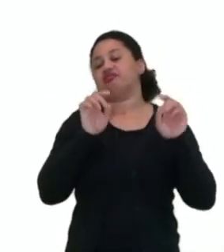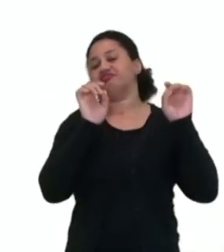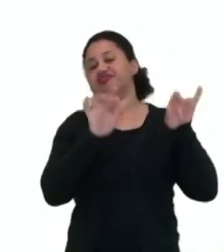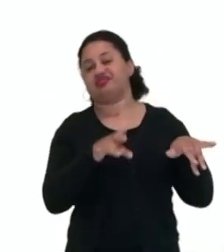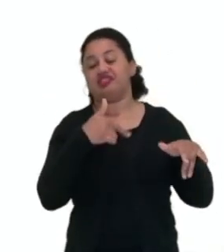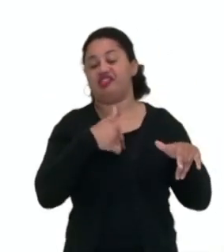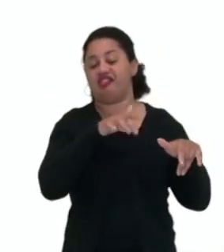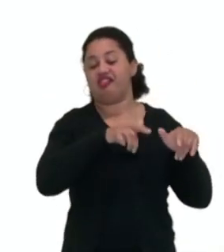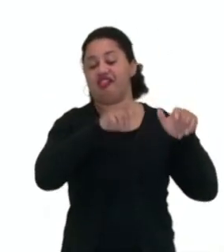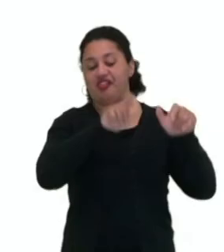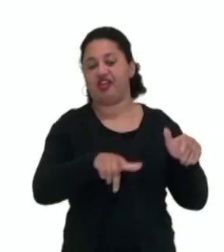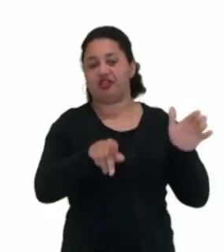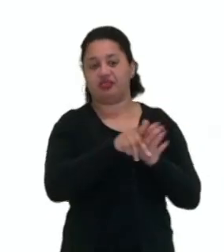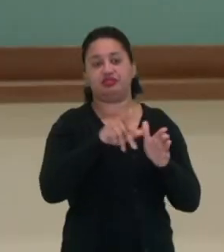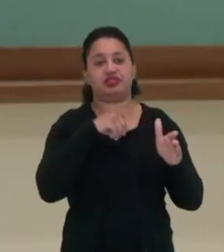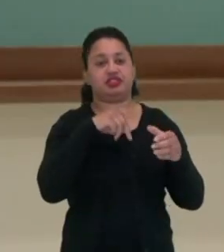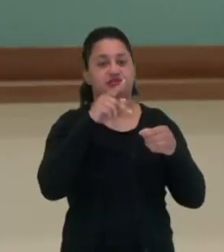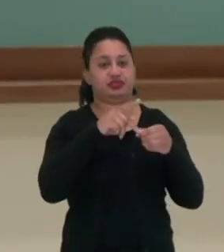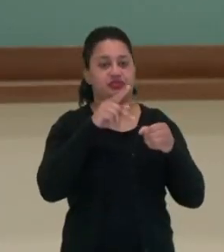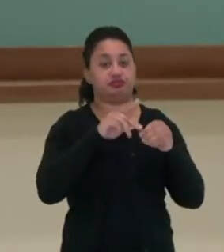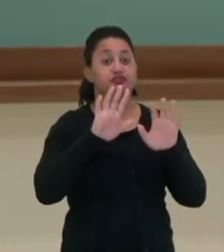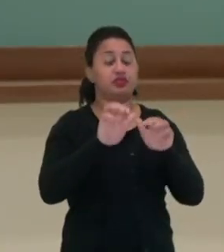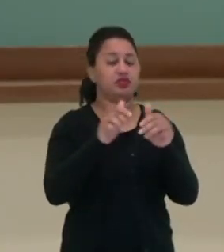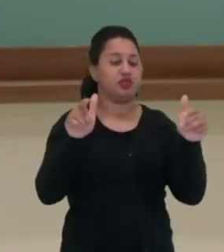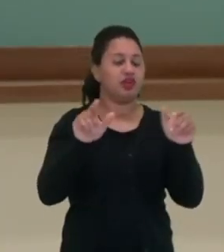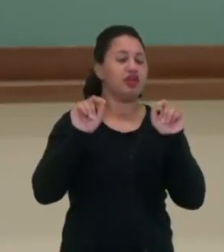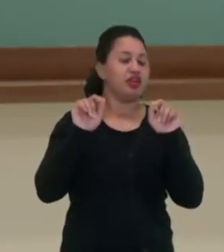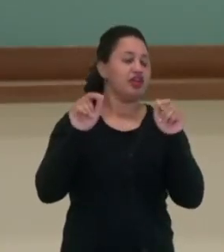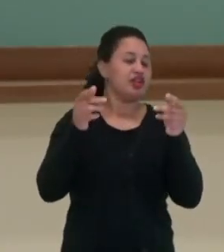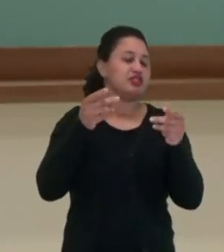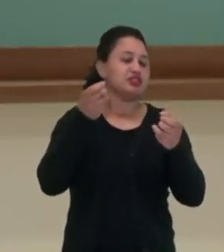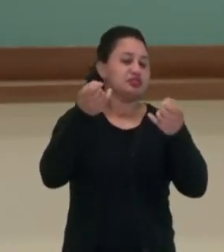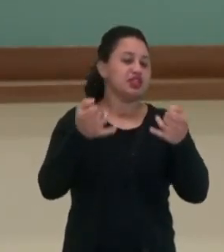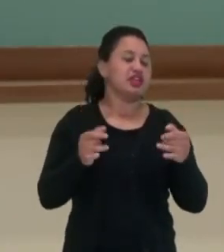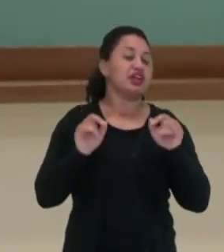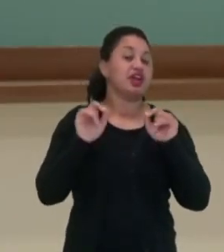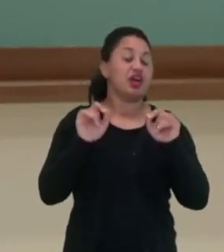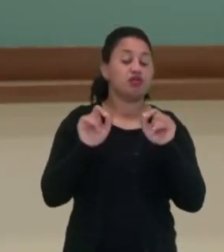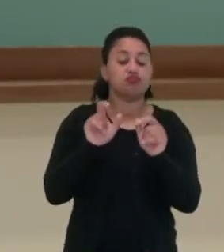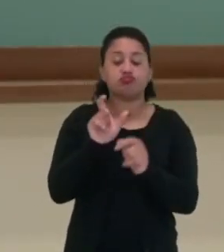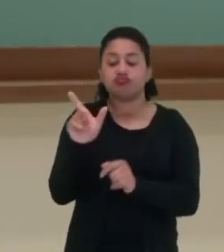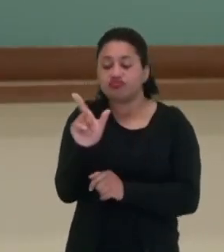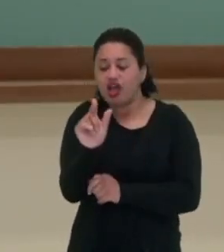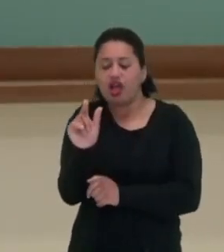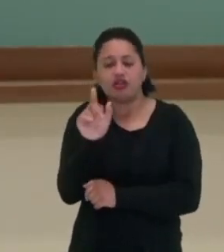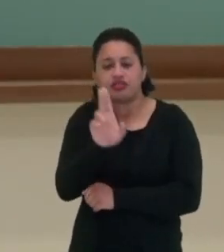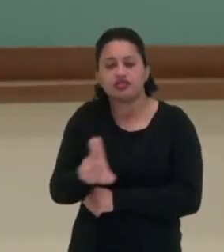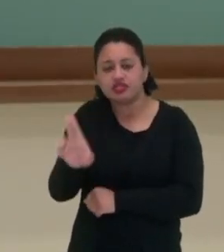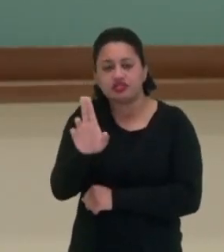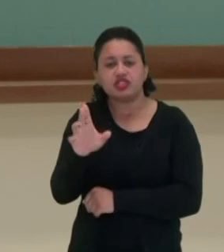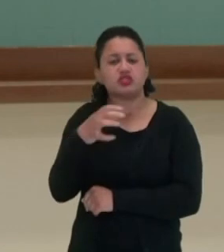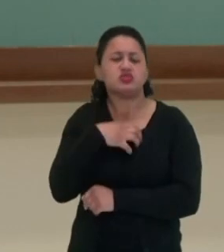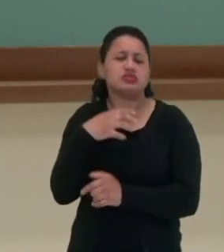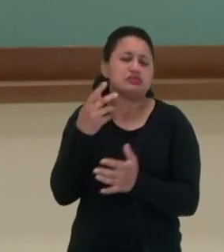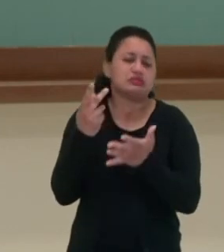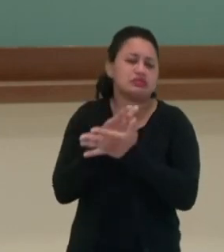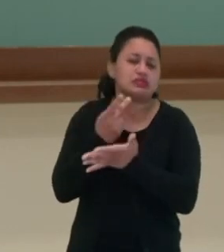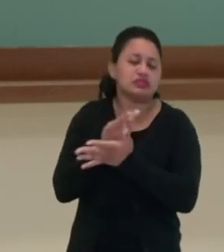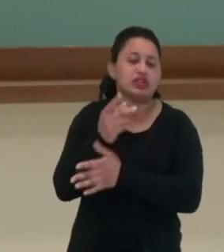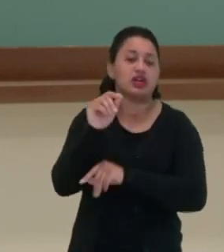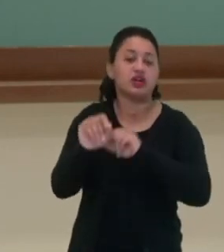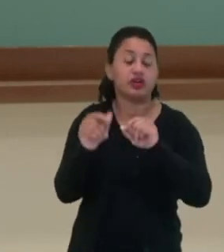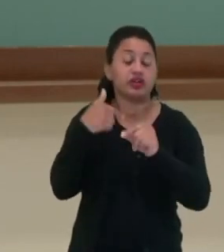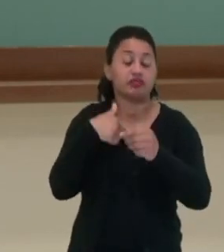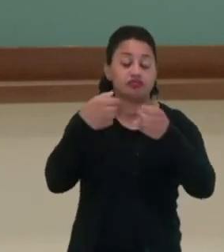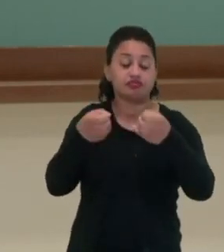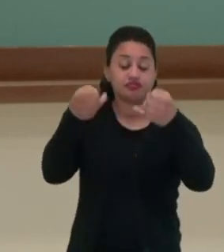reservas econômicas. Um outro ponto aqui que eu gostaria de destacar é uma sigla que foi utilizada aqui de forma equivocada, quando eu estava